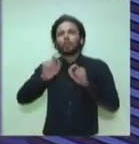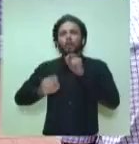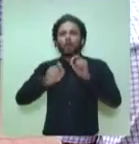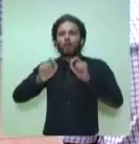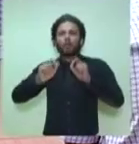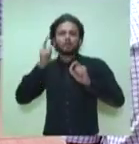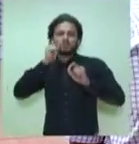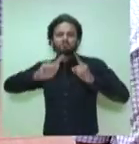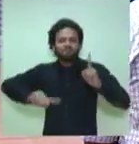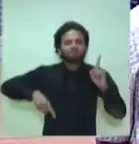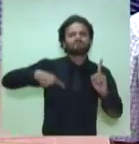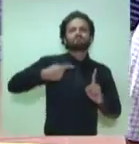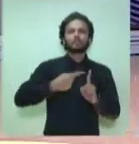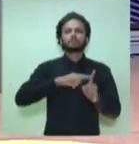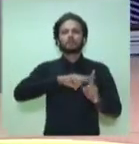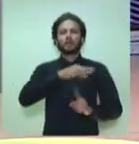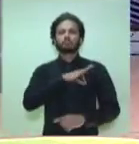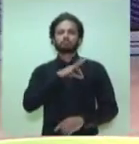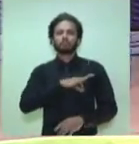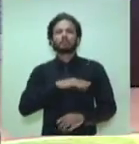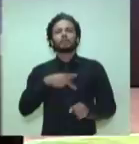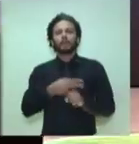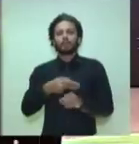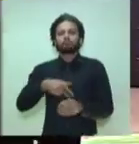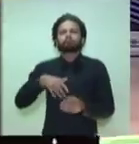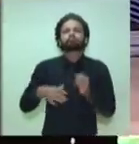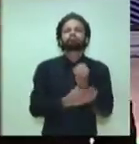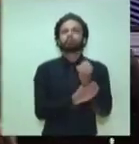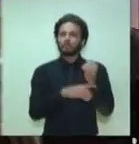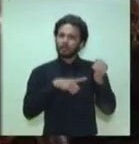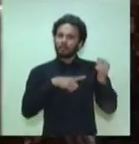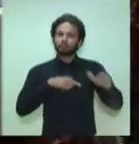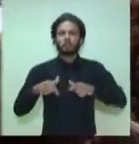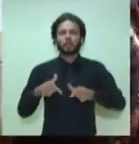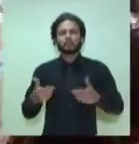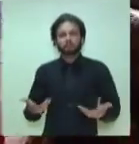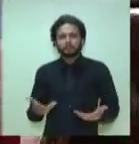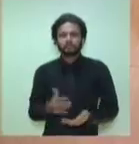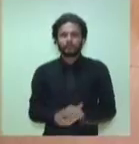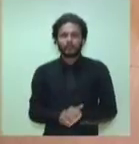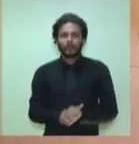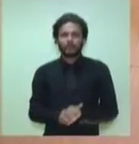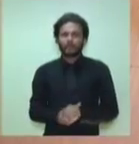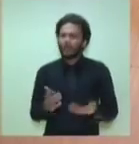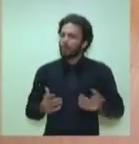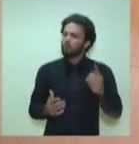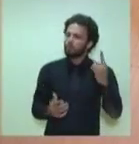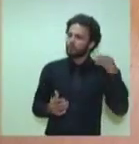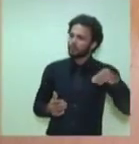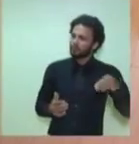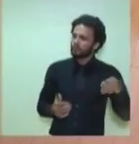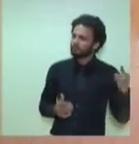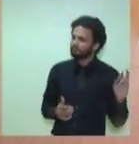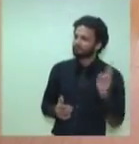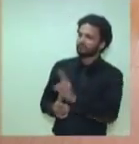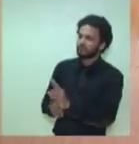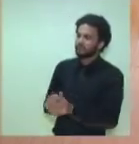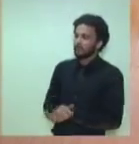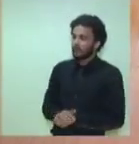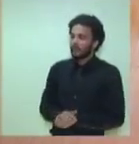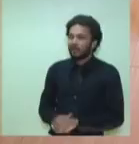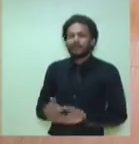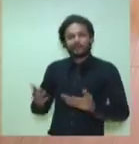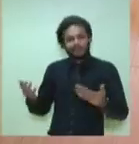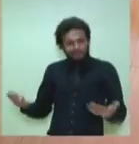melhores salários e mais estabilidade nos empregos. Muito obrigado mais uma vez. Um minuto para a sua réplica, candidato Marcelo Ramos. Olhem